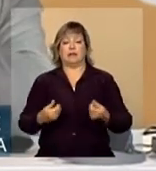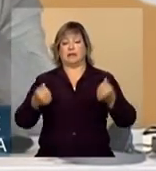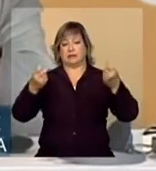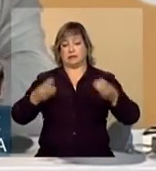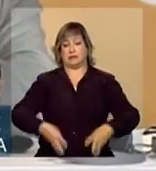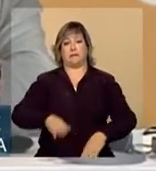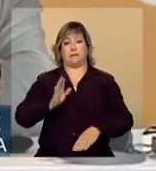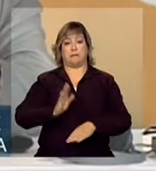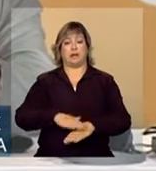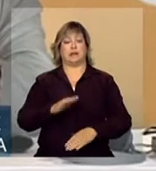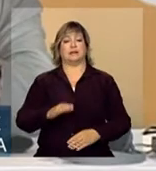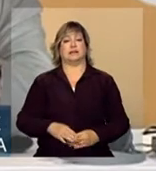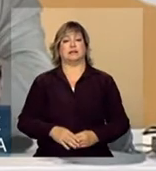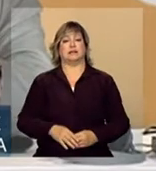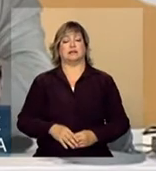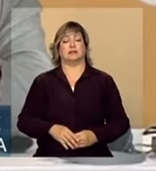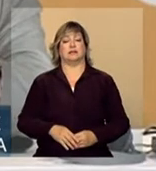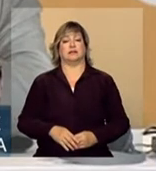detalhe